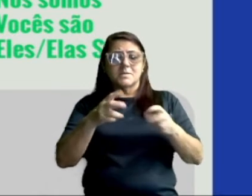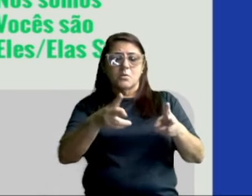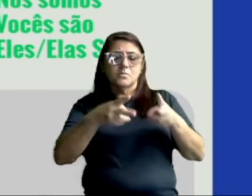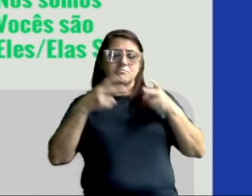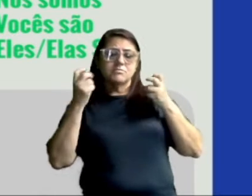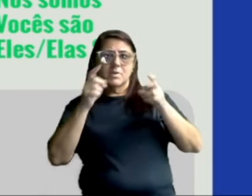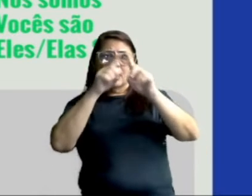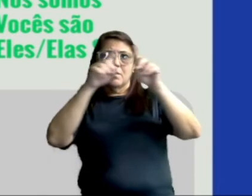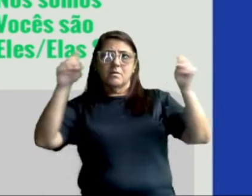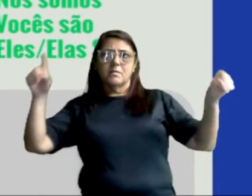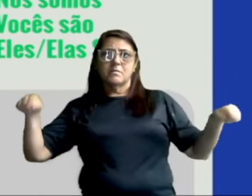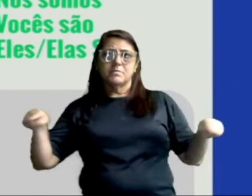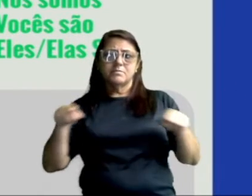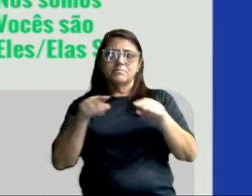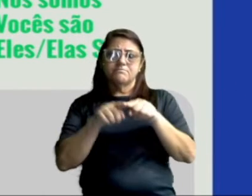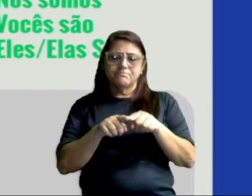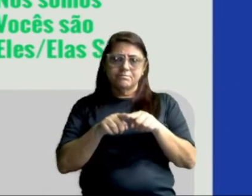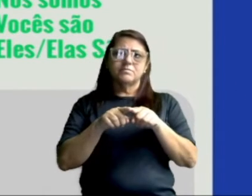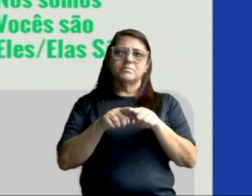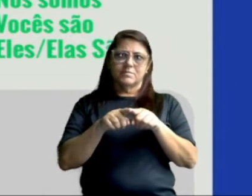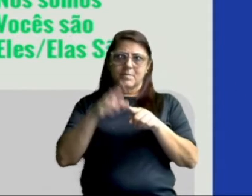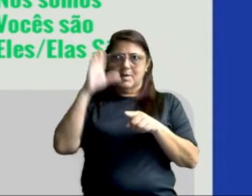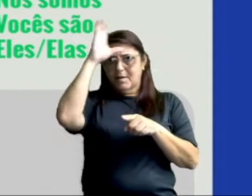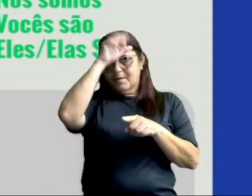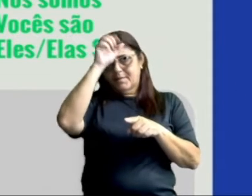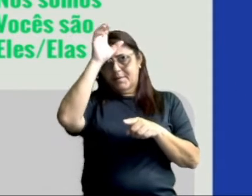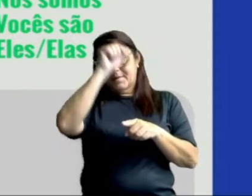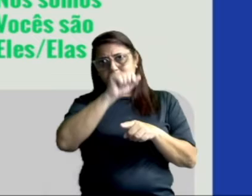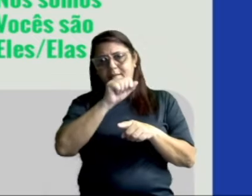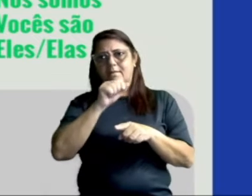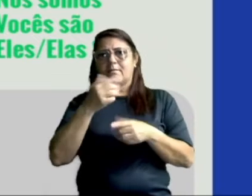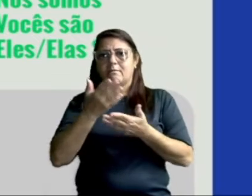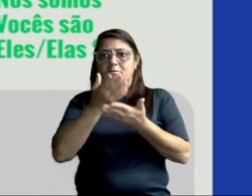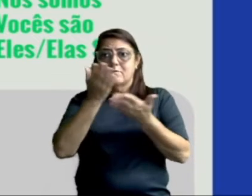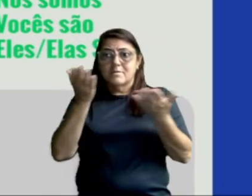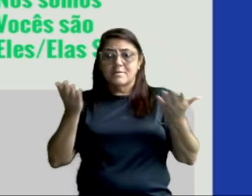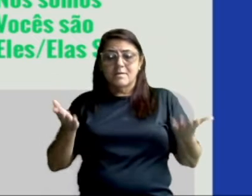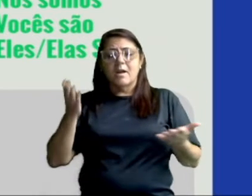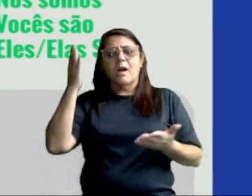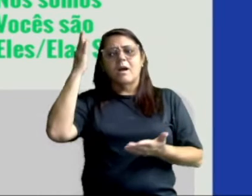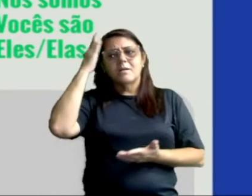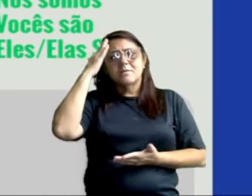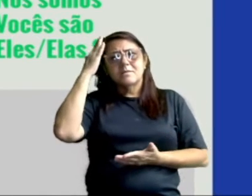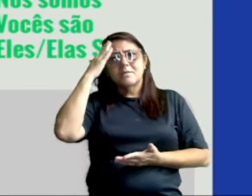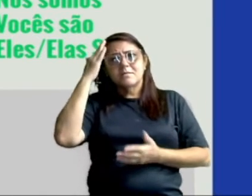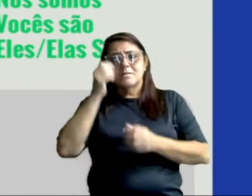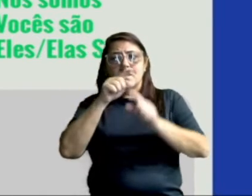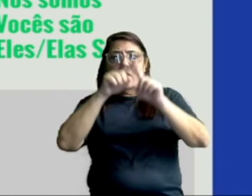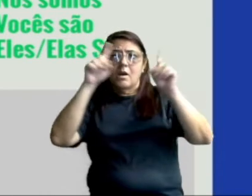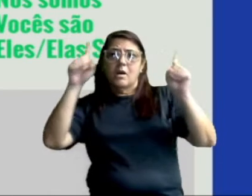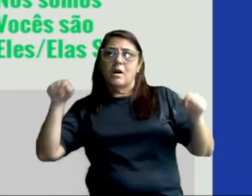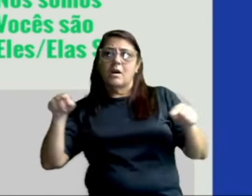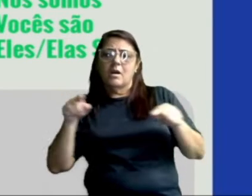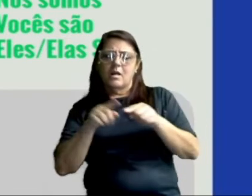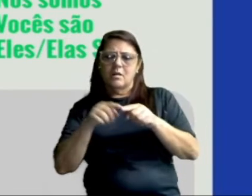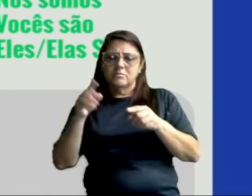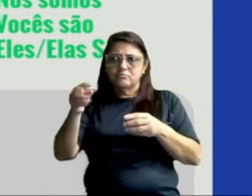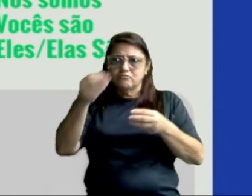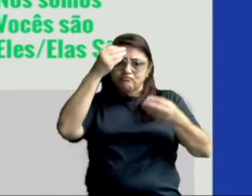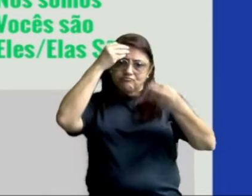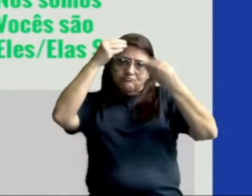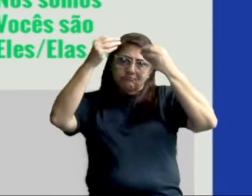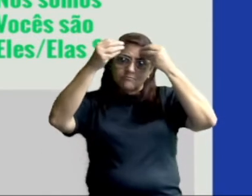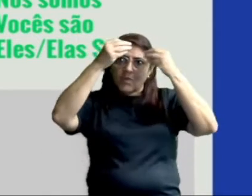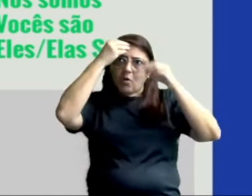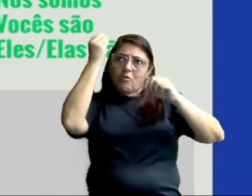ter o quê? Bastante atenção. Se você tiver bastante atenção nessa forma aí, você consegue colocar